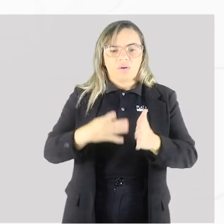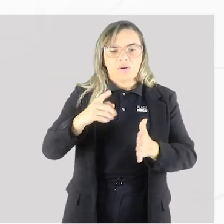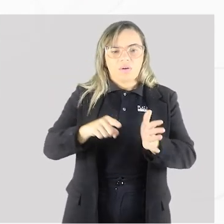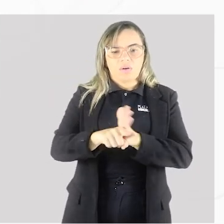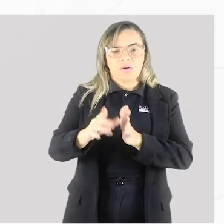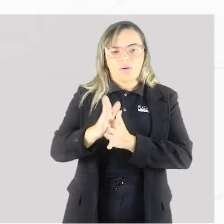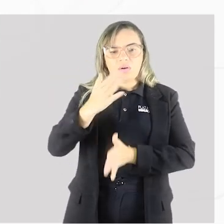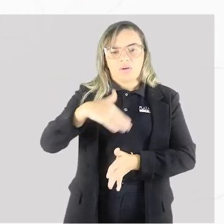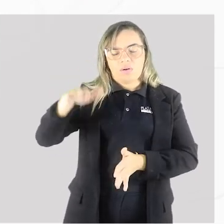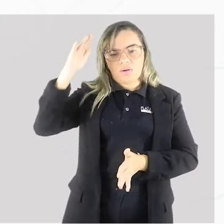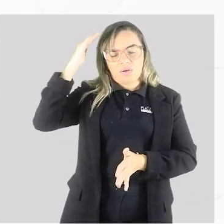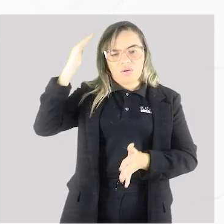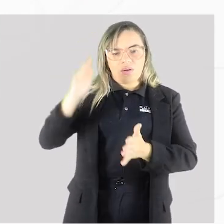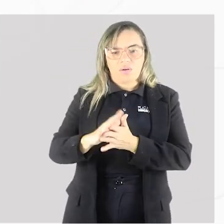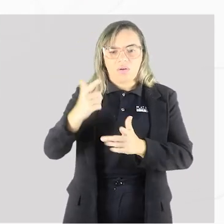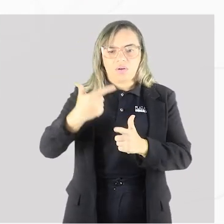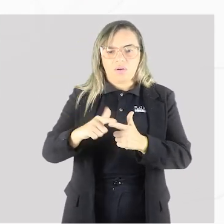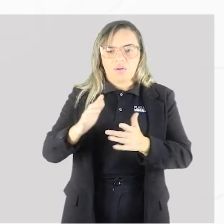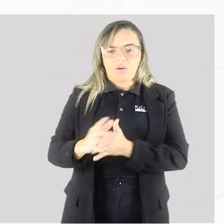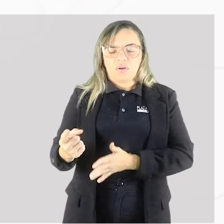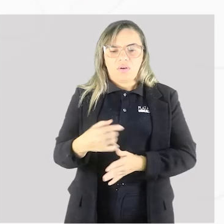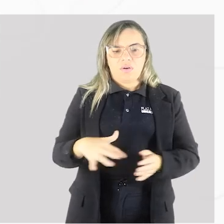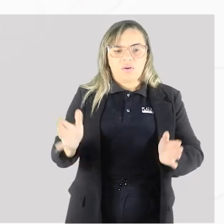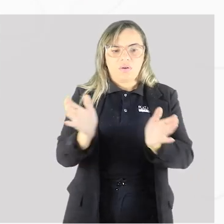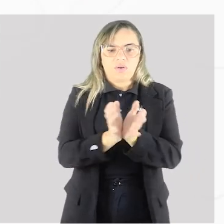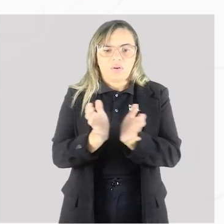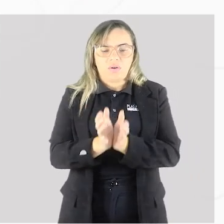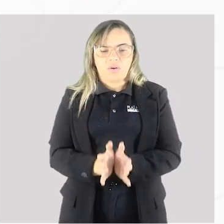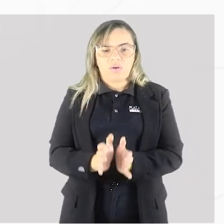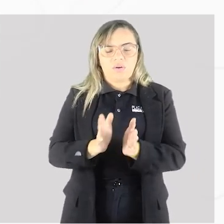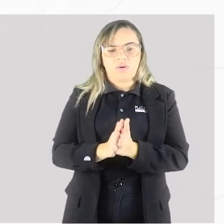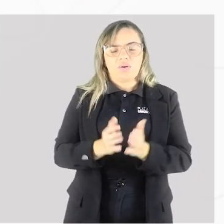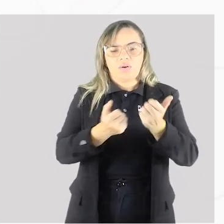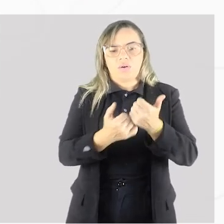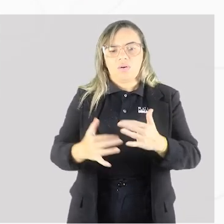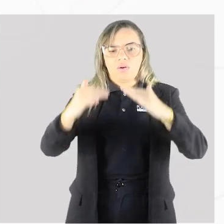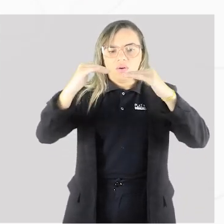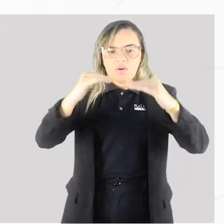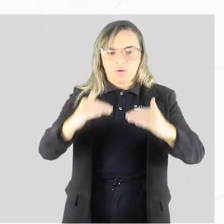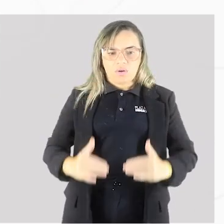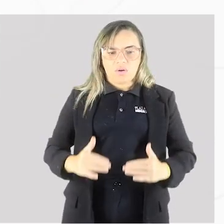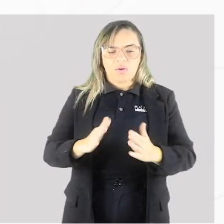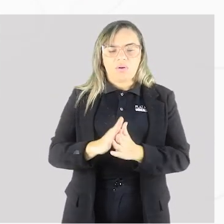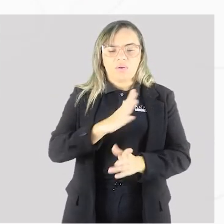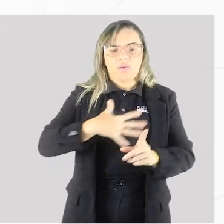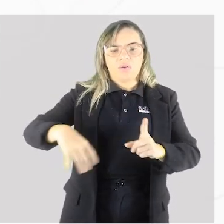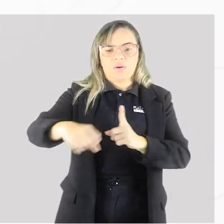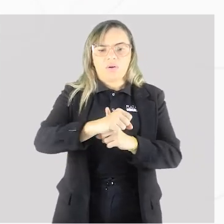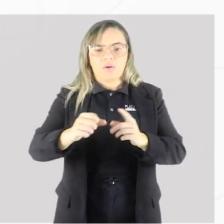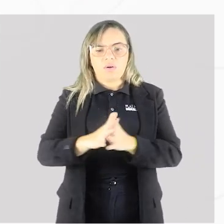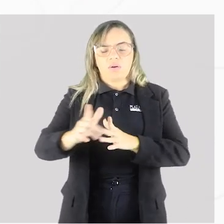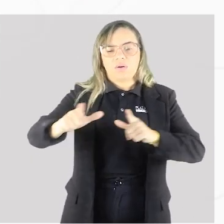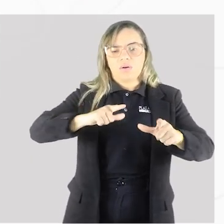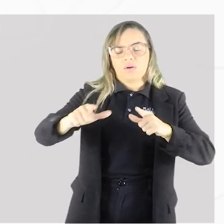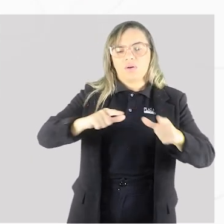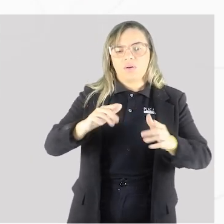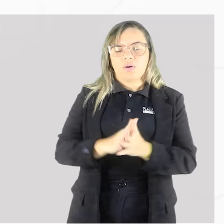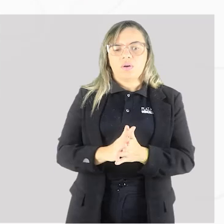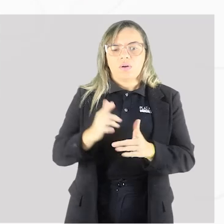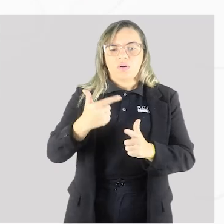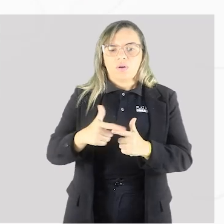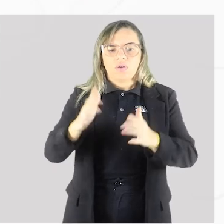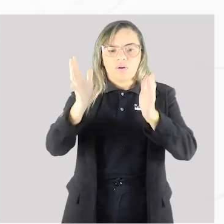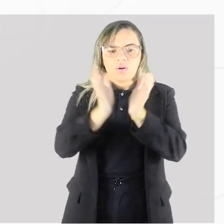grupos em camadas as hierarquias superpostas dentro de uma sociedade pelo trabalho. Essa distribuição se